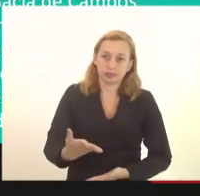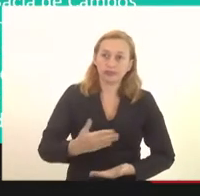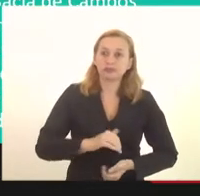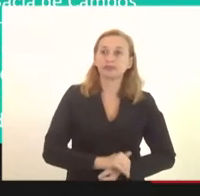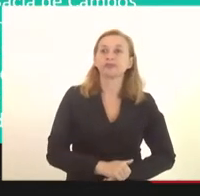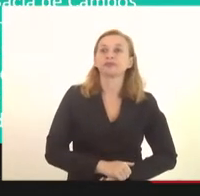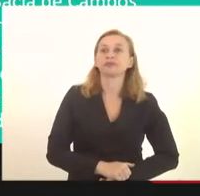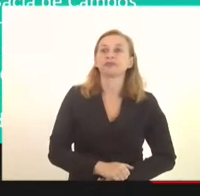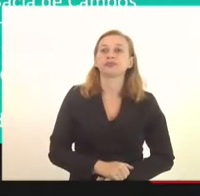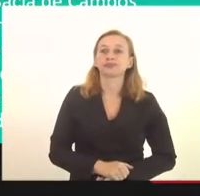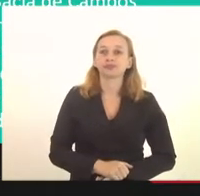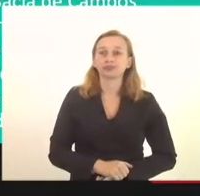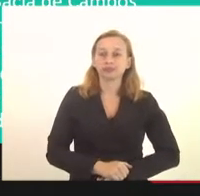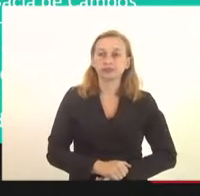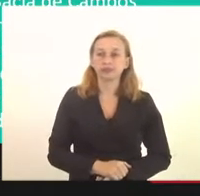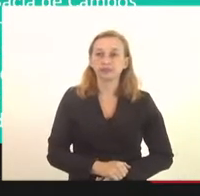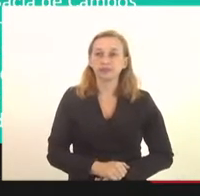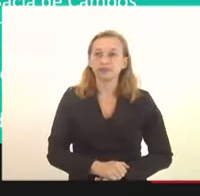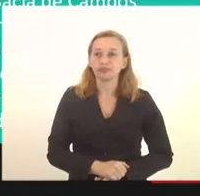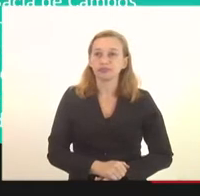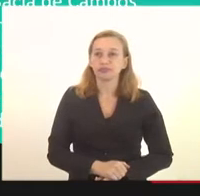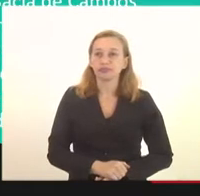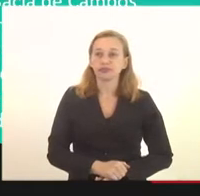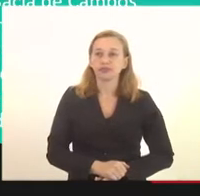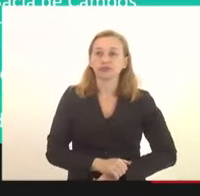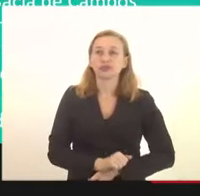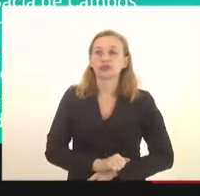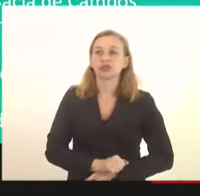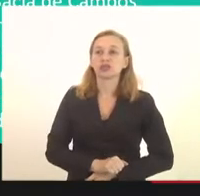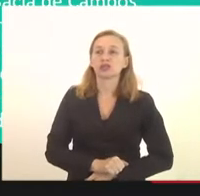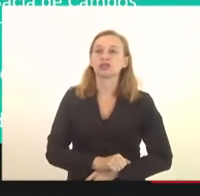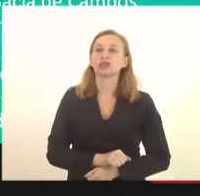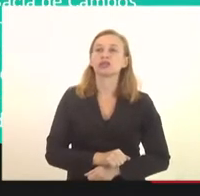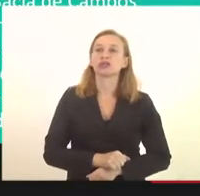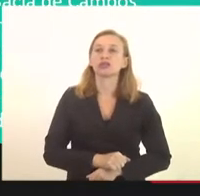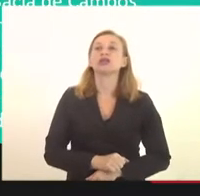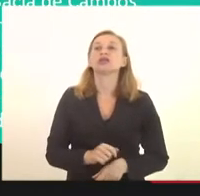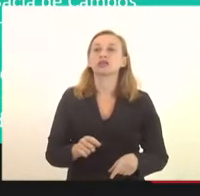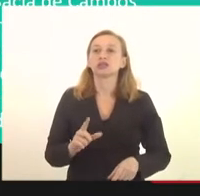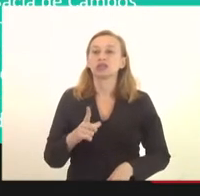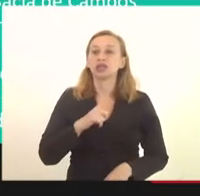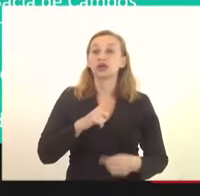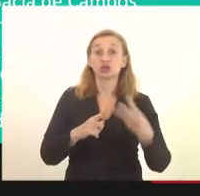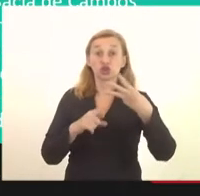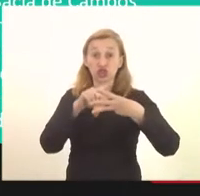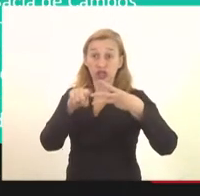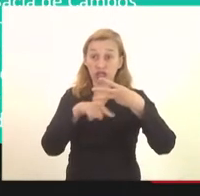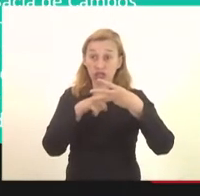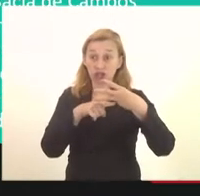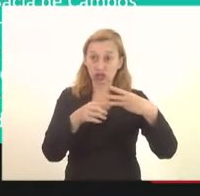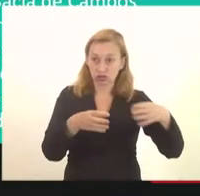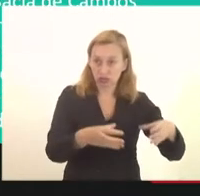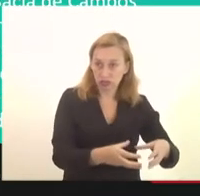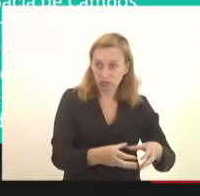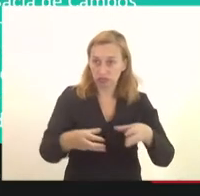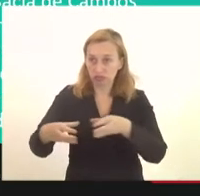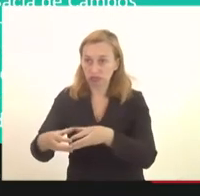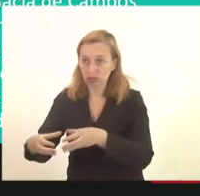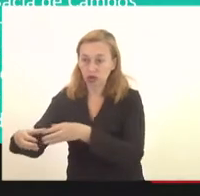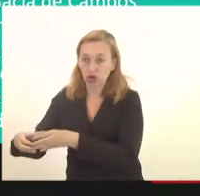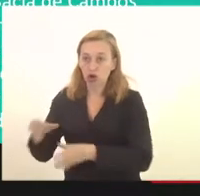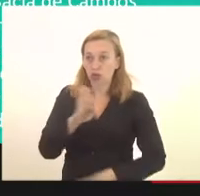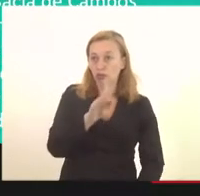madura, mas ainda com bastante potencial. Do ponto de vista exploratório, nós temos 3 blocos aqui localizados, o 541,